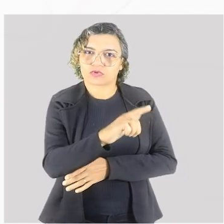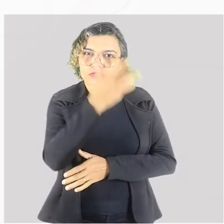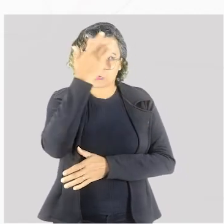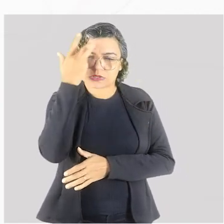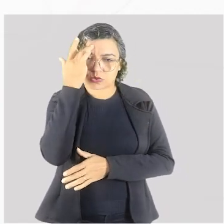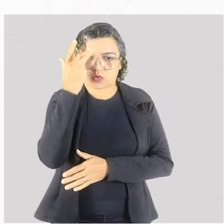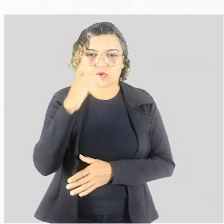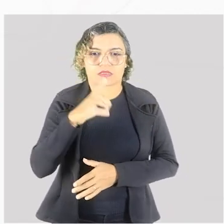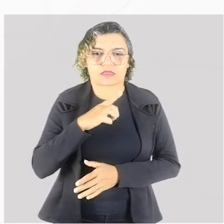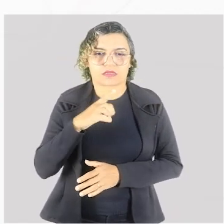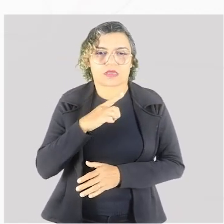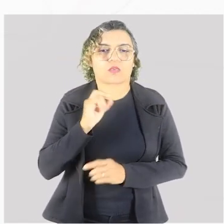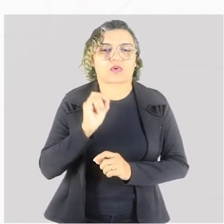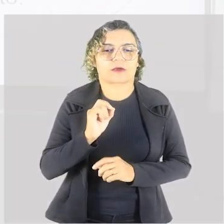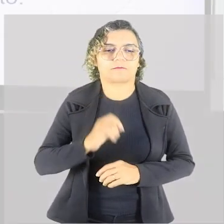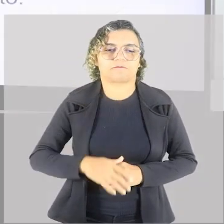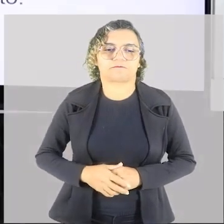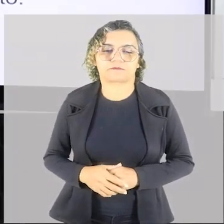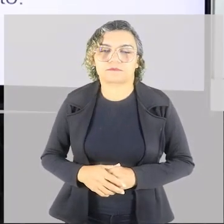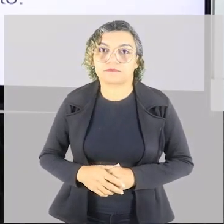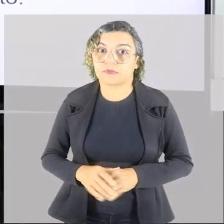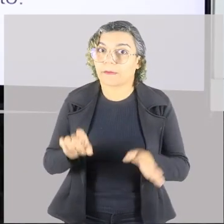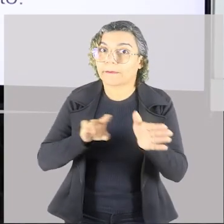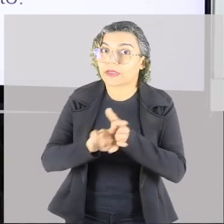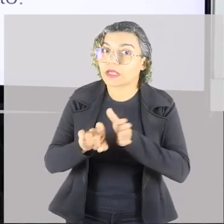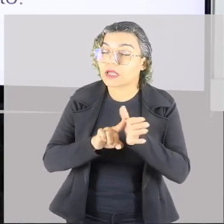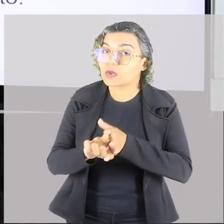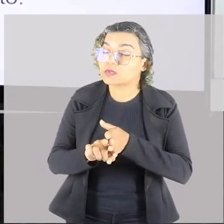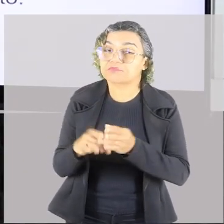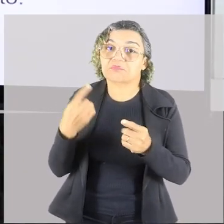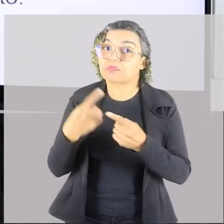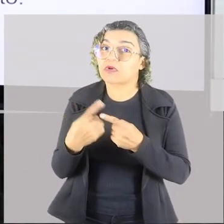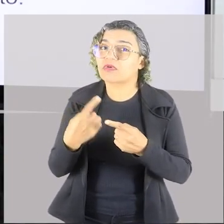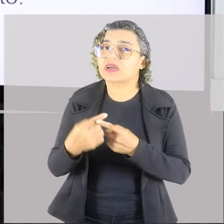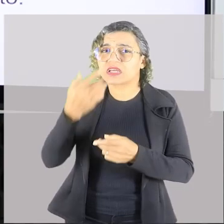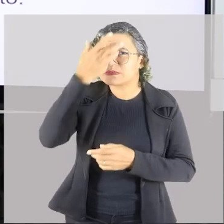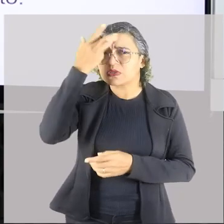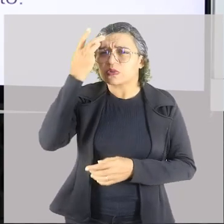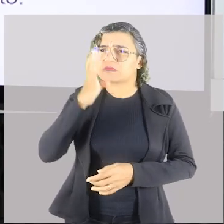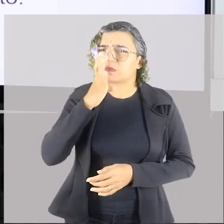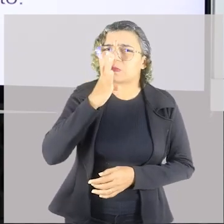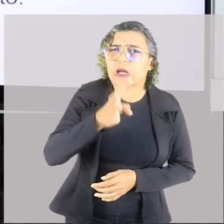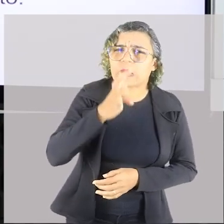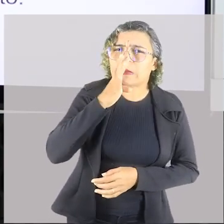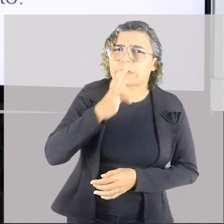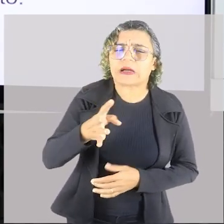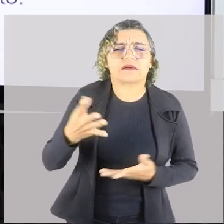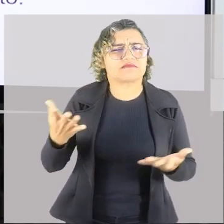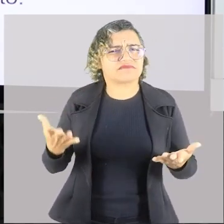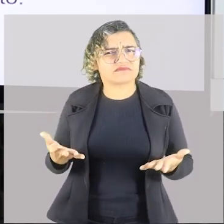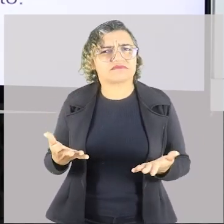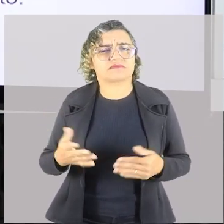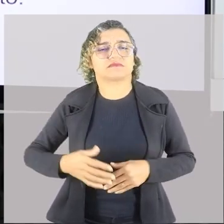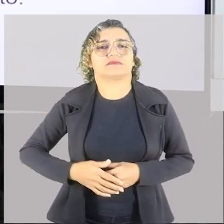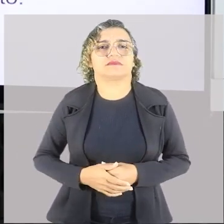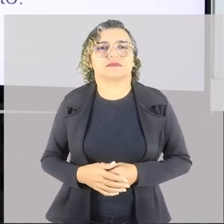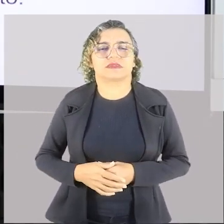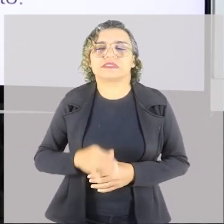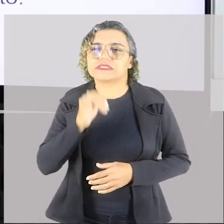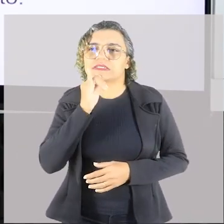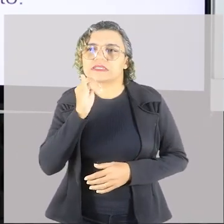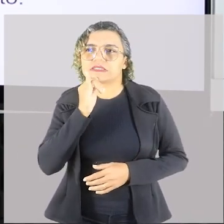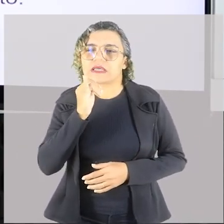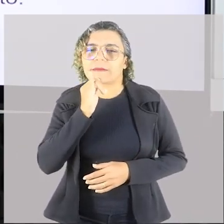a pergunta. Ele está te perguntando por que as pessoas fazem isso. Por que existem pessoas que chamam